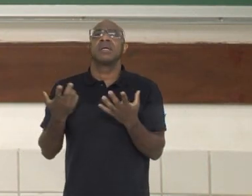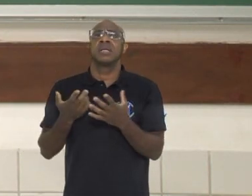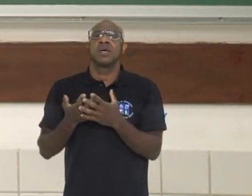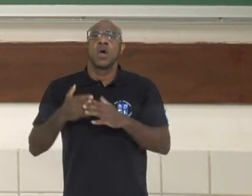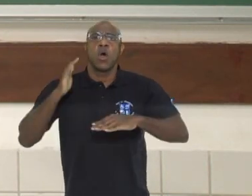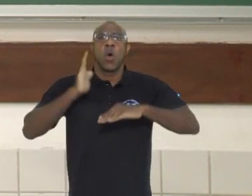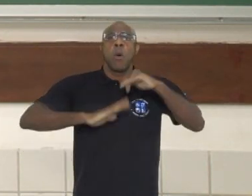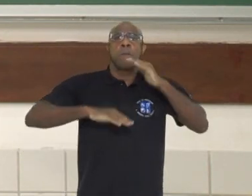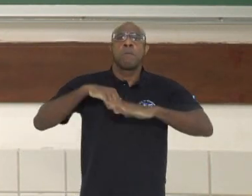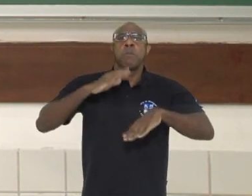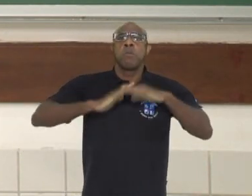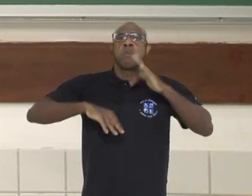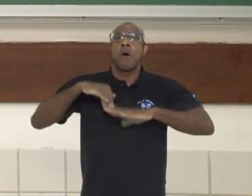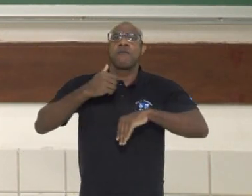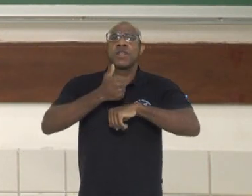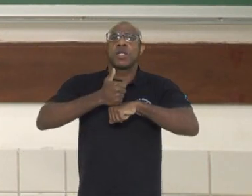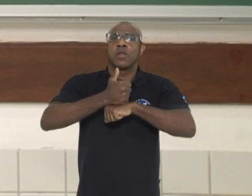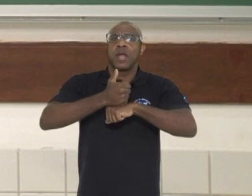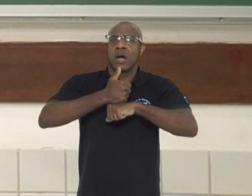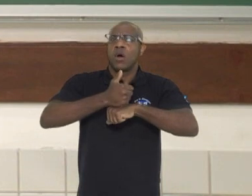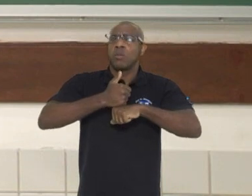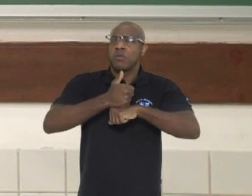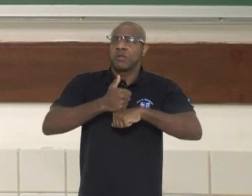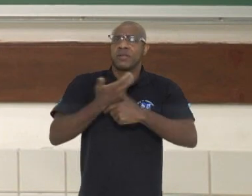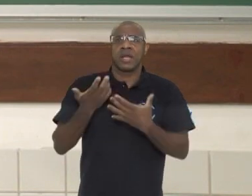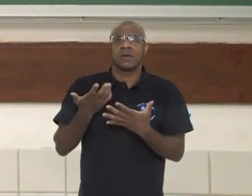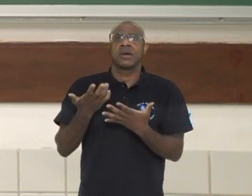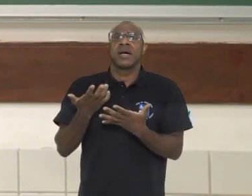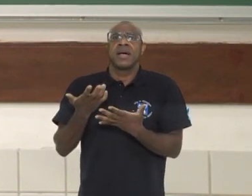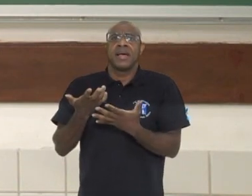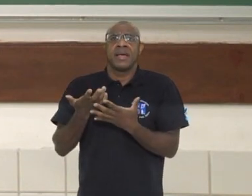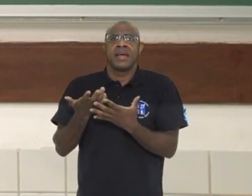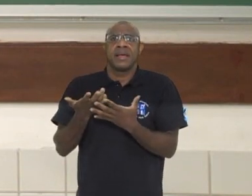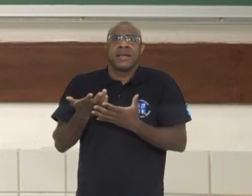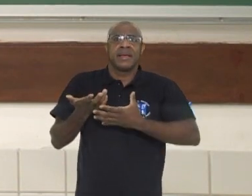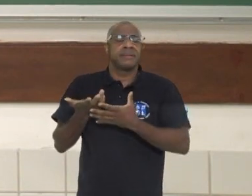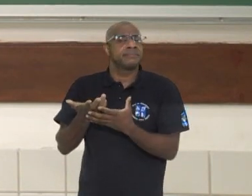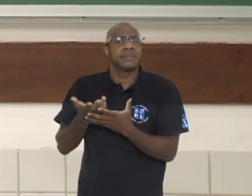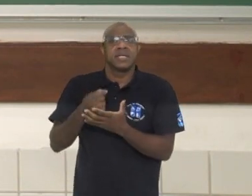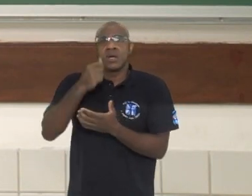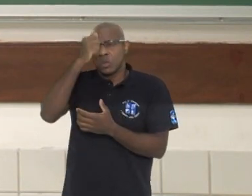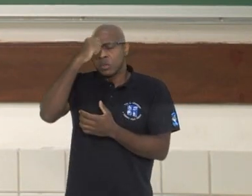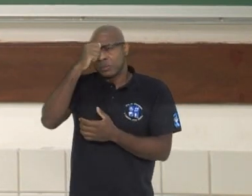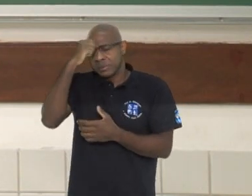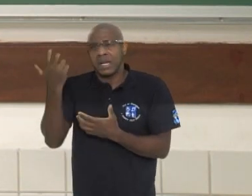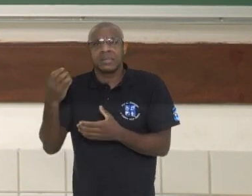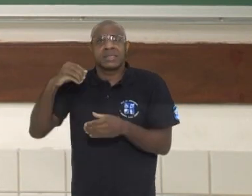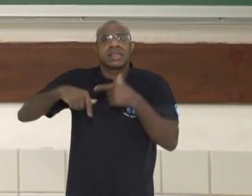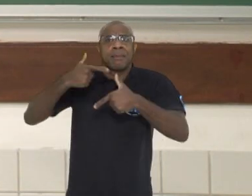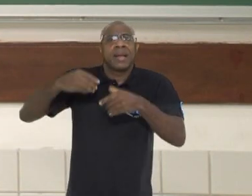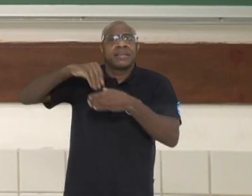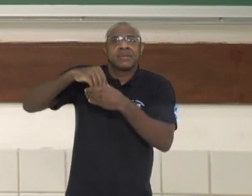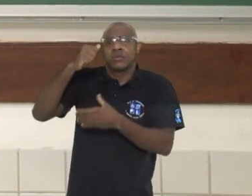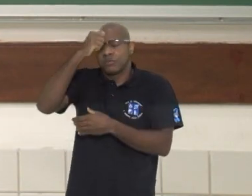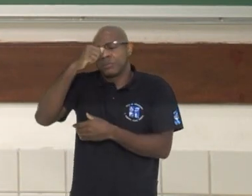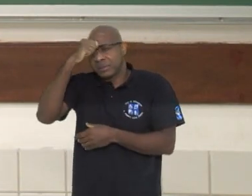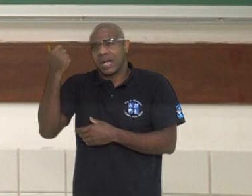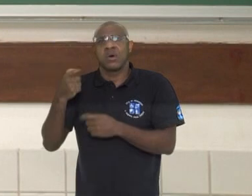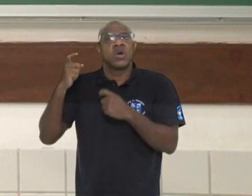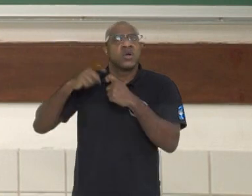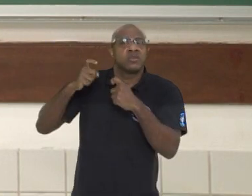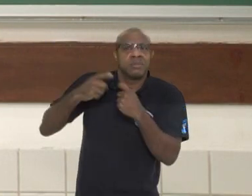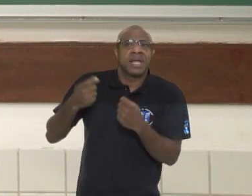aí valentes no combate contra esse vírus foi feita na imagem